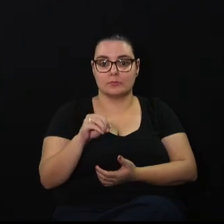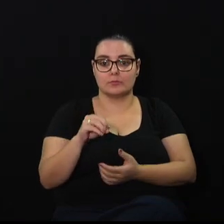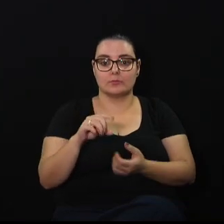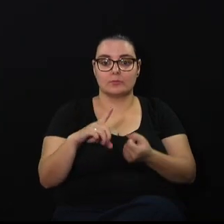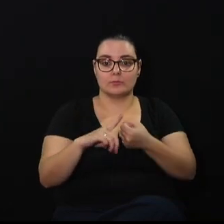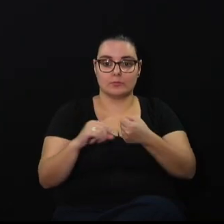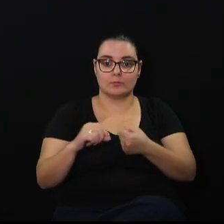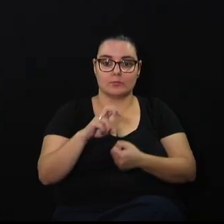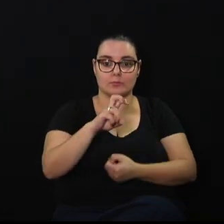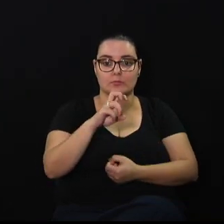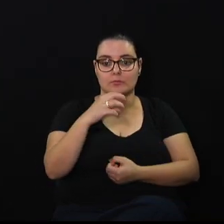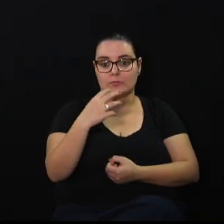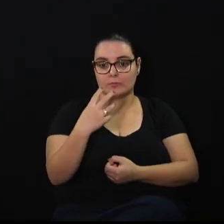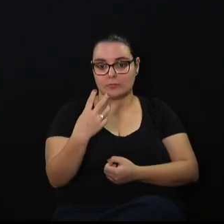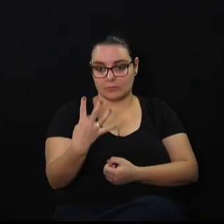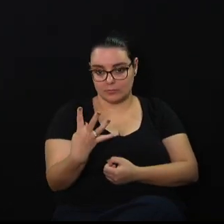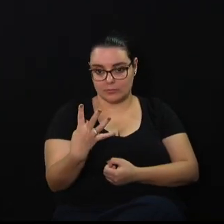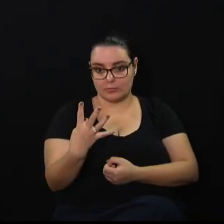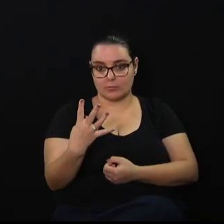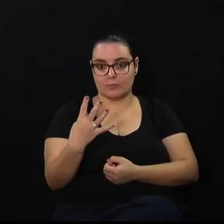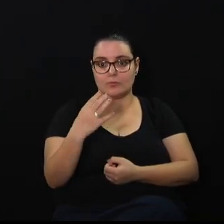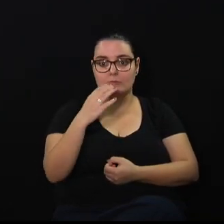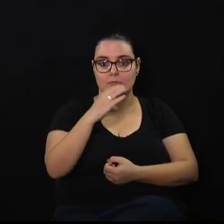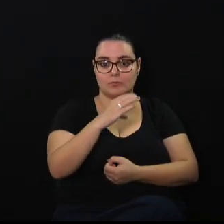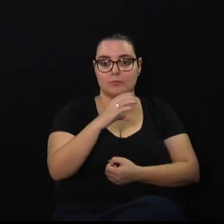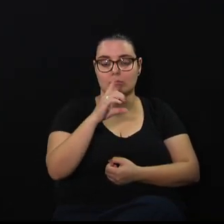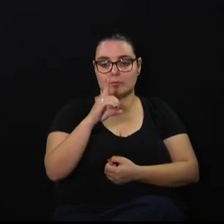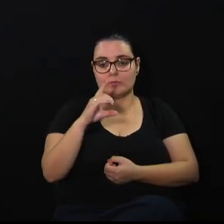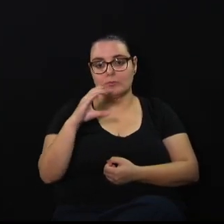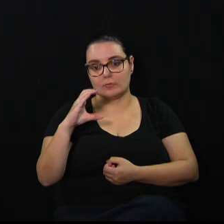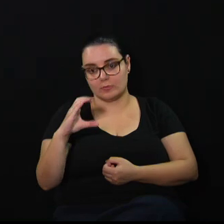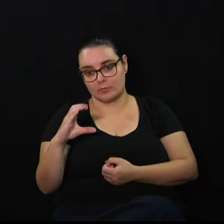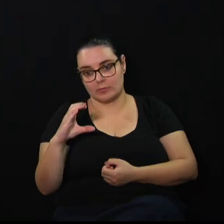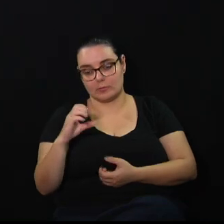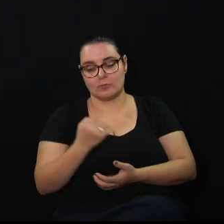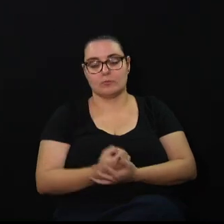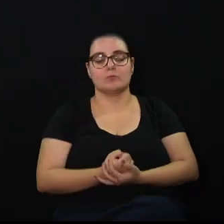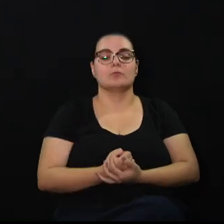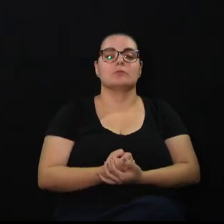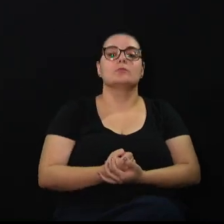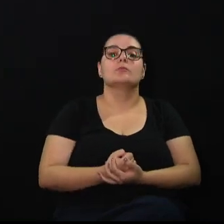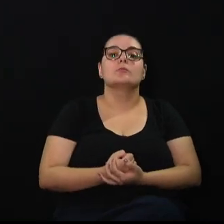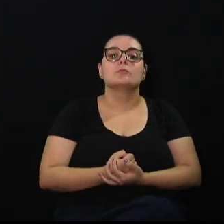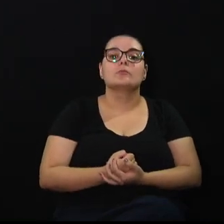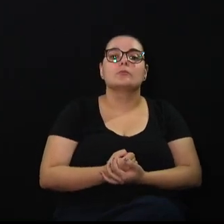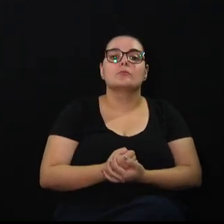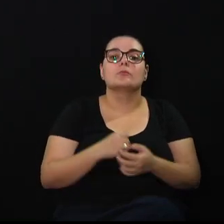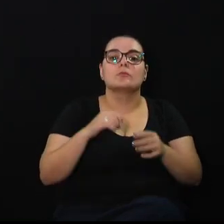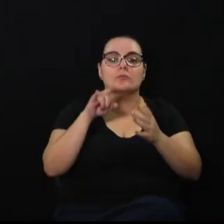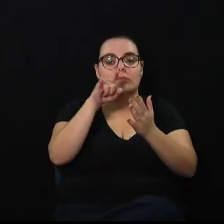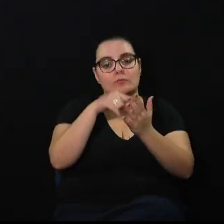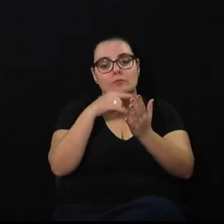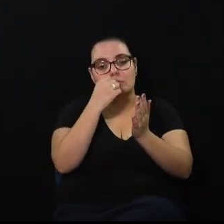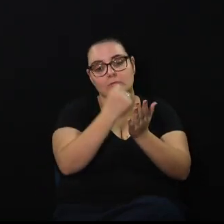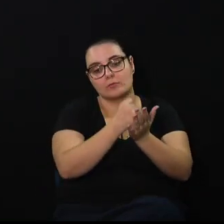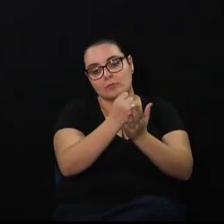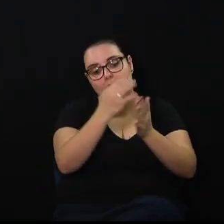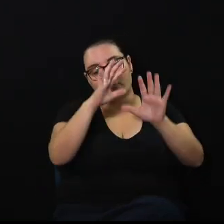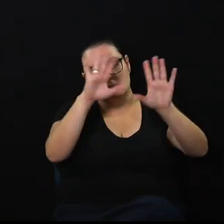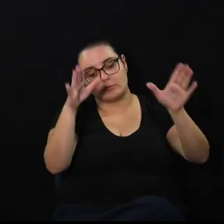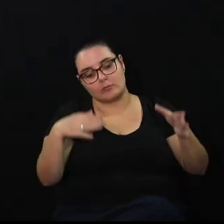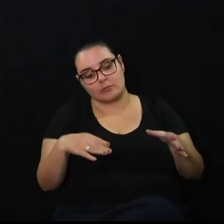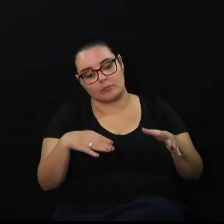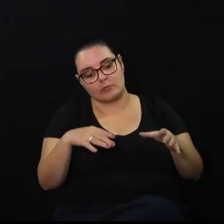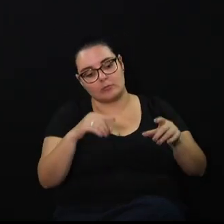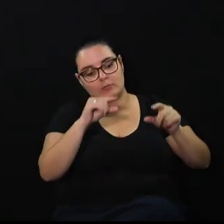54 do código de defesa do consumidor quando a gente chega normalmente aquele contrato já está lá tem alguns espaços